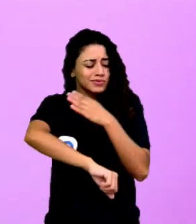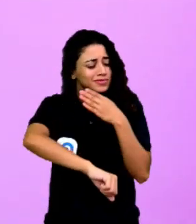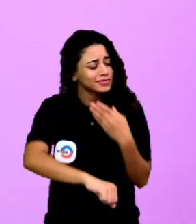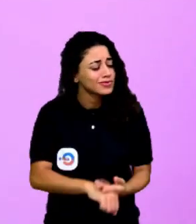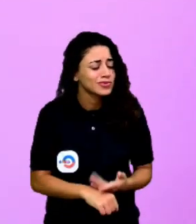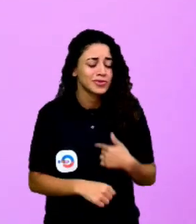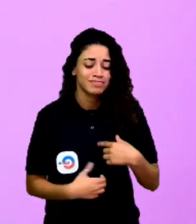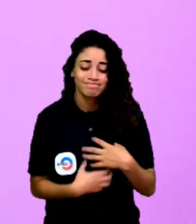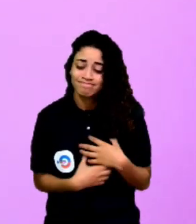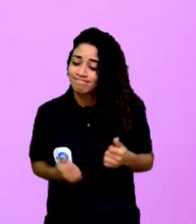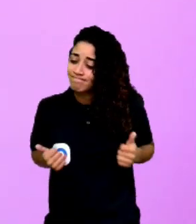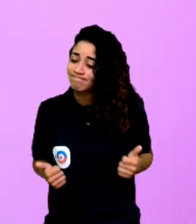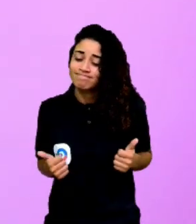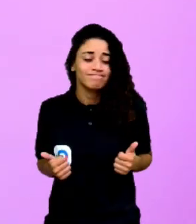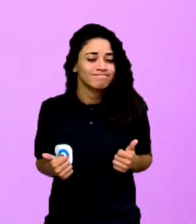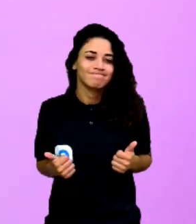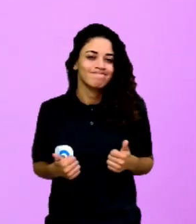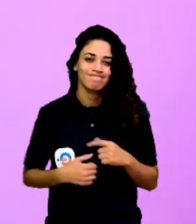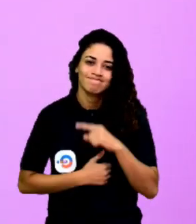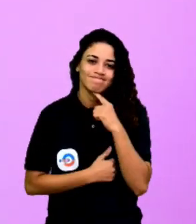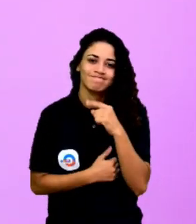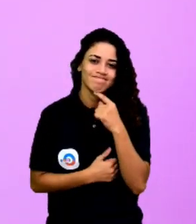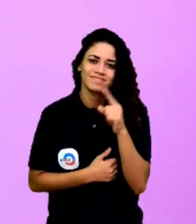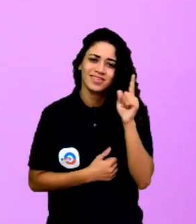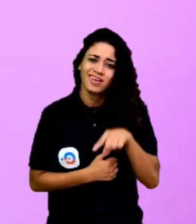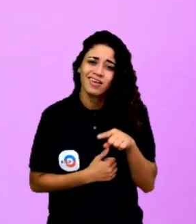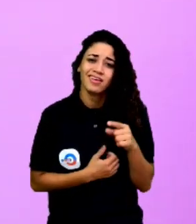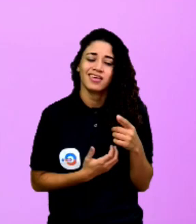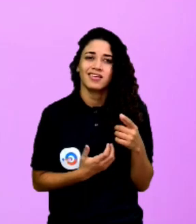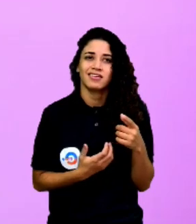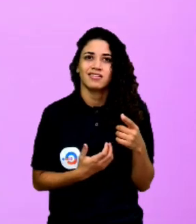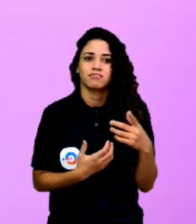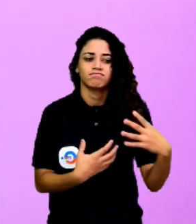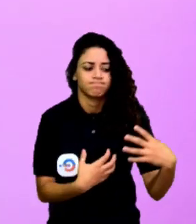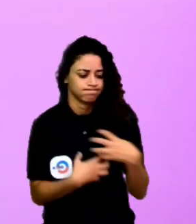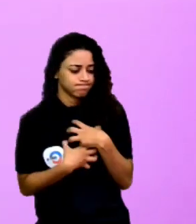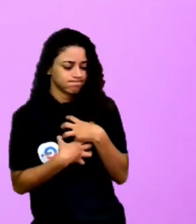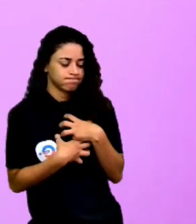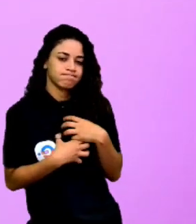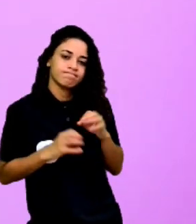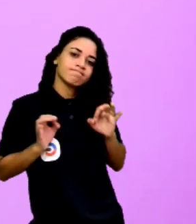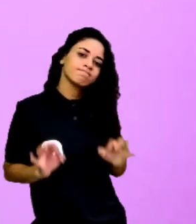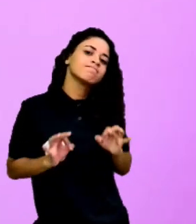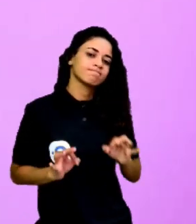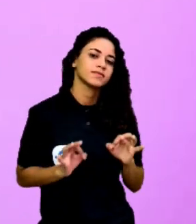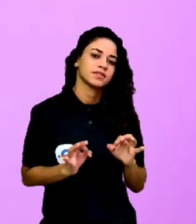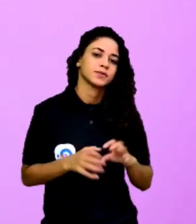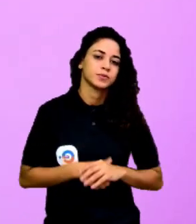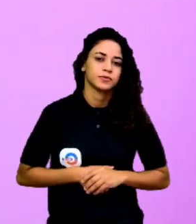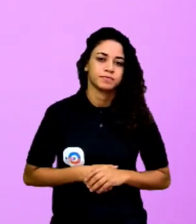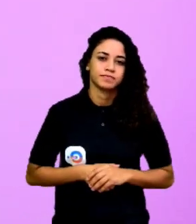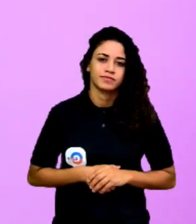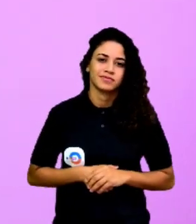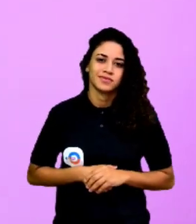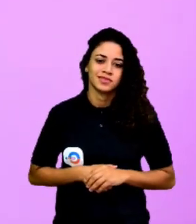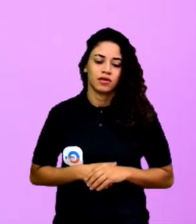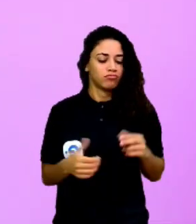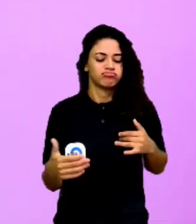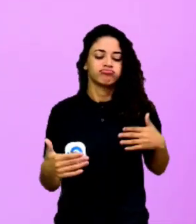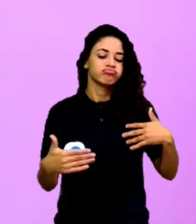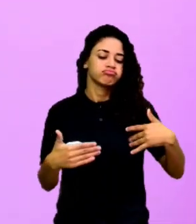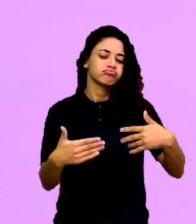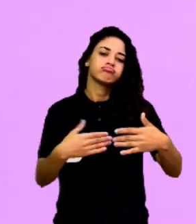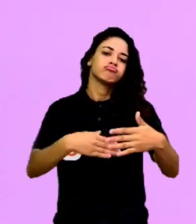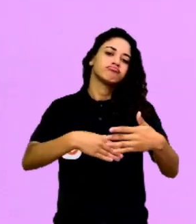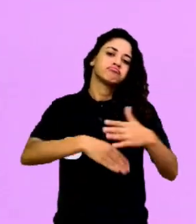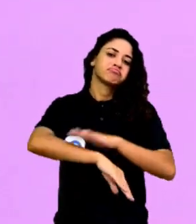bem, sabe? É uma coisa que influencia muito mesmo no meu caminhar, né? Durante esse